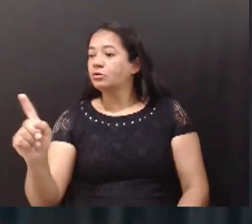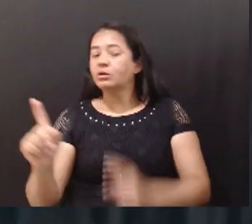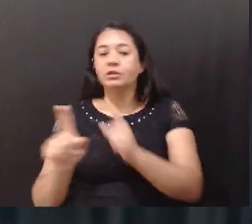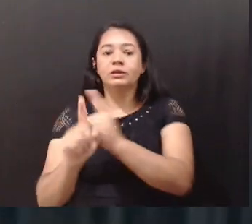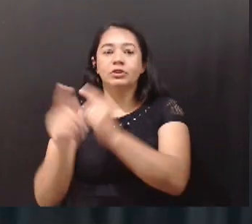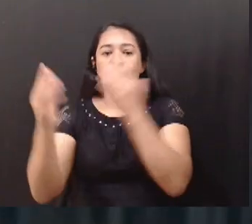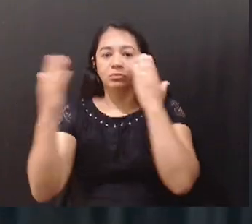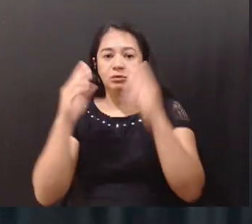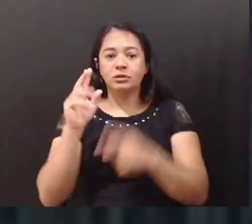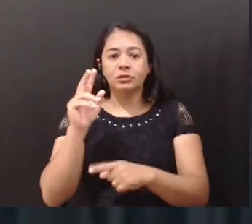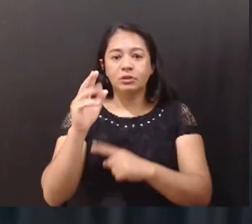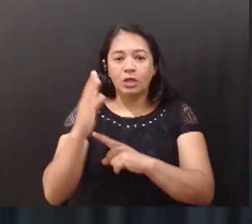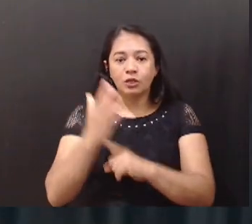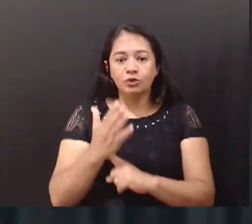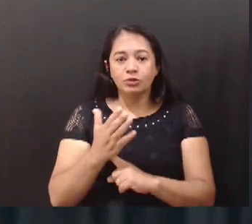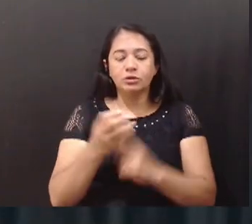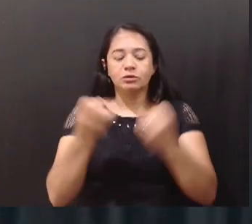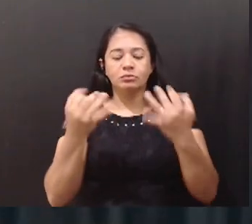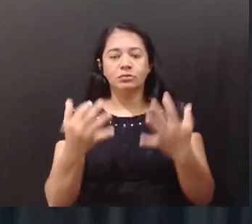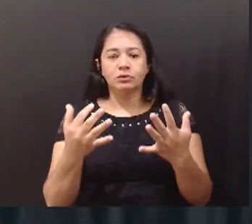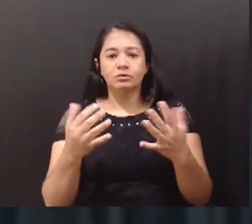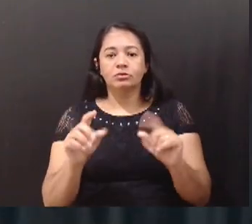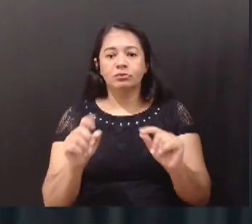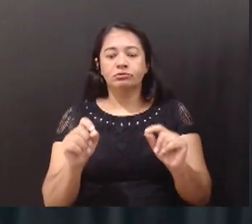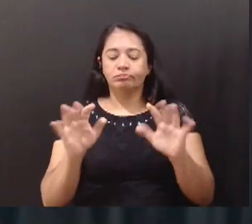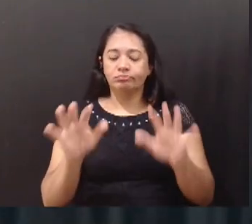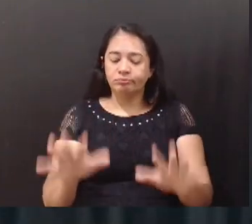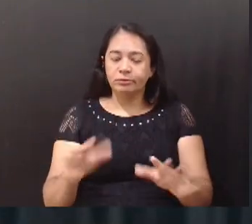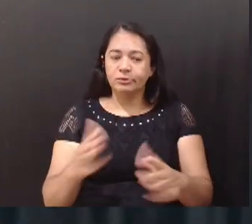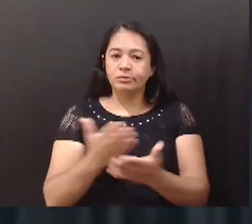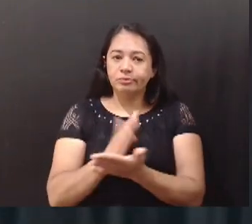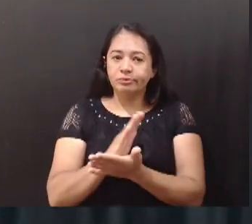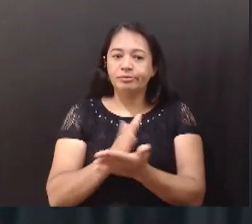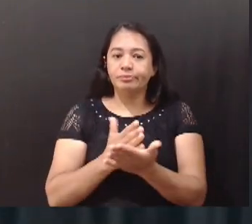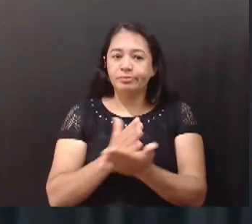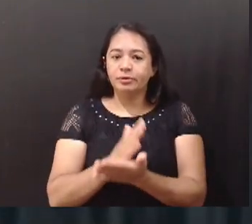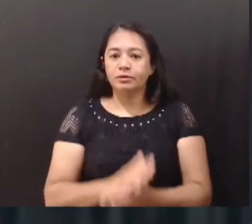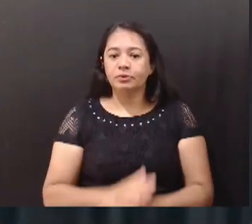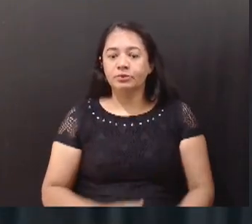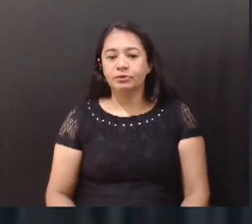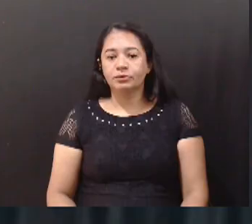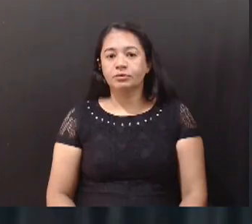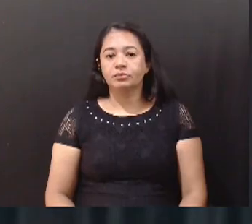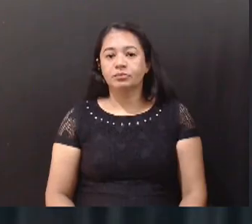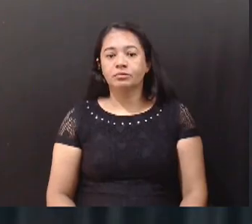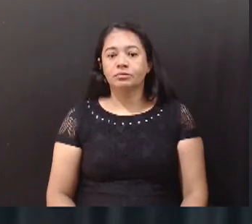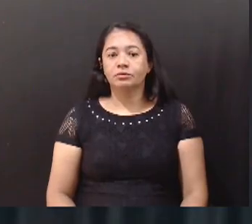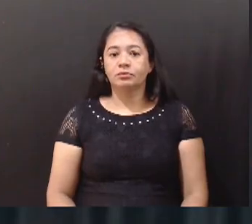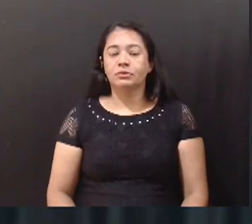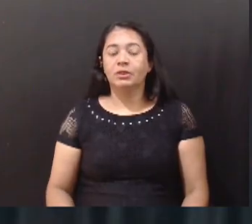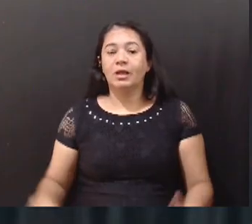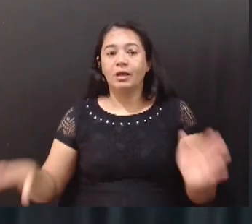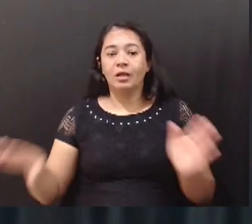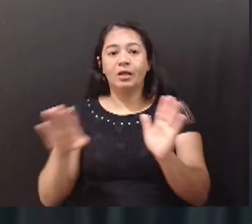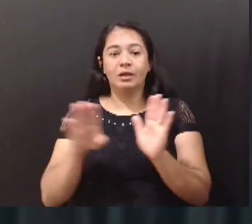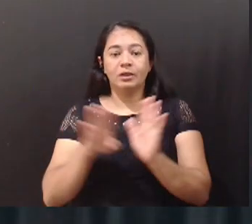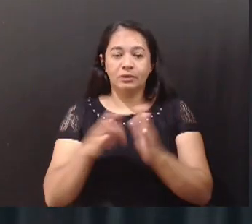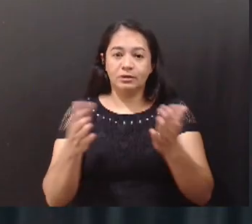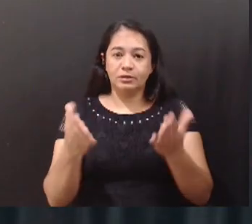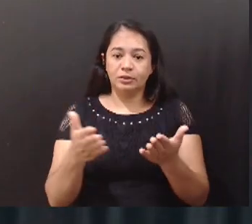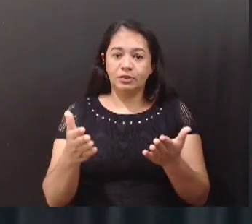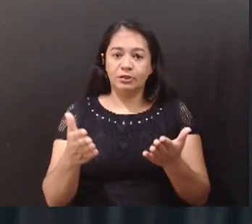de questões que estão ali incomodando. Então, todo mundo, até hoje, na minha clínica, entrou